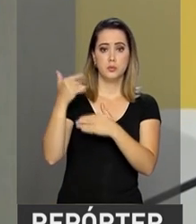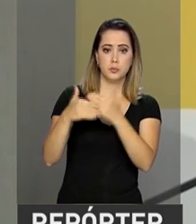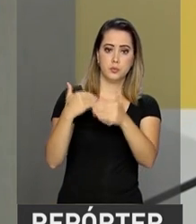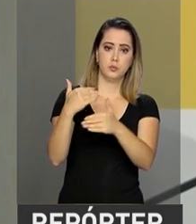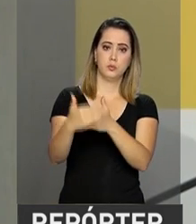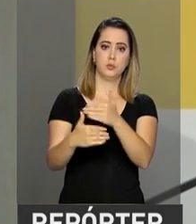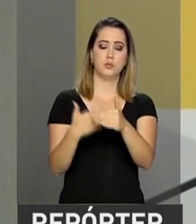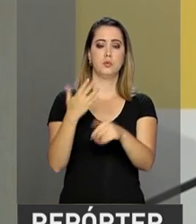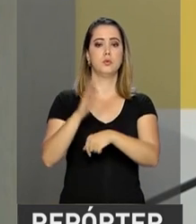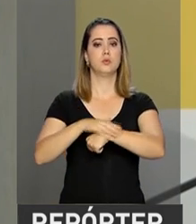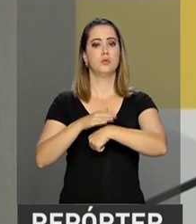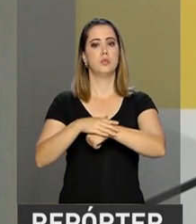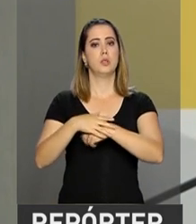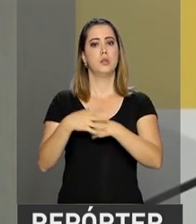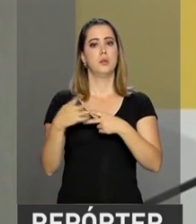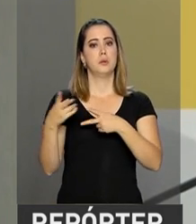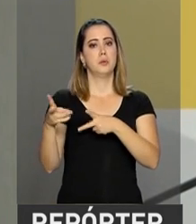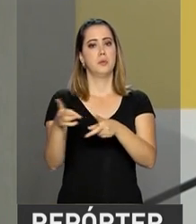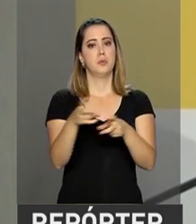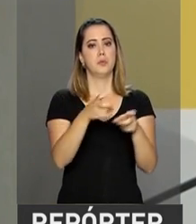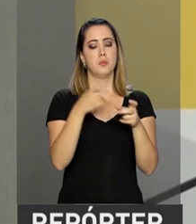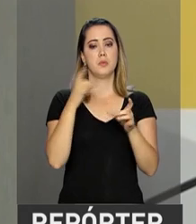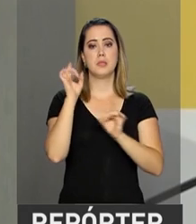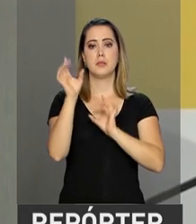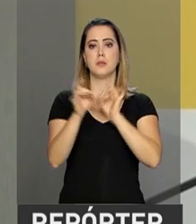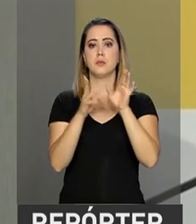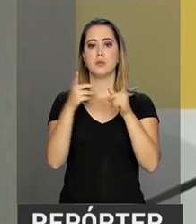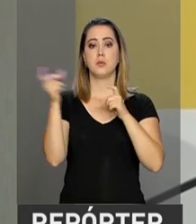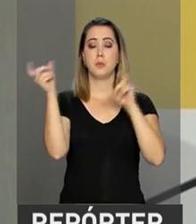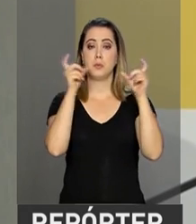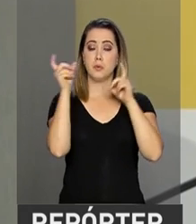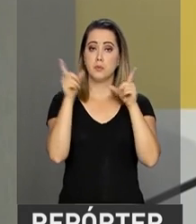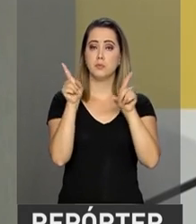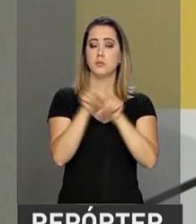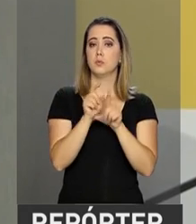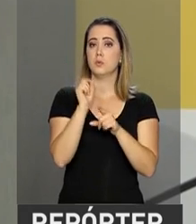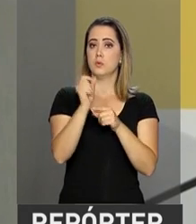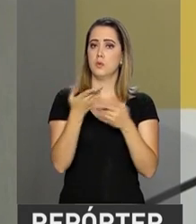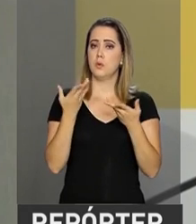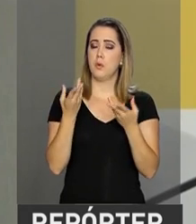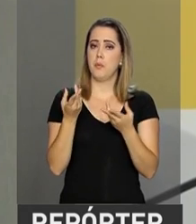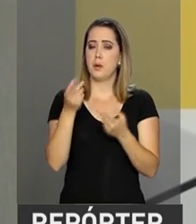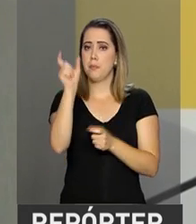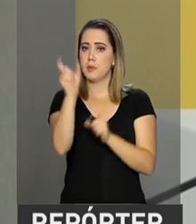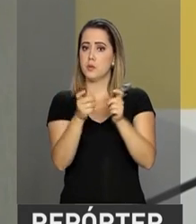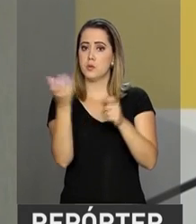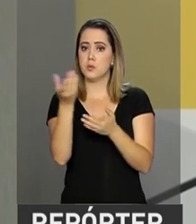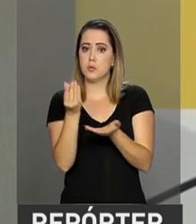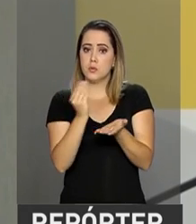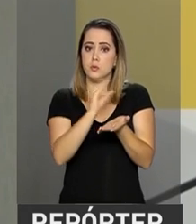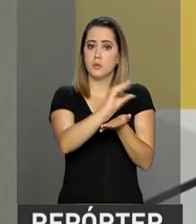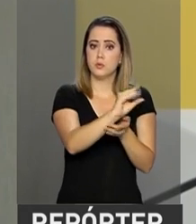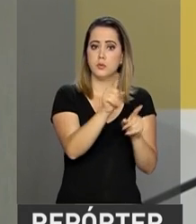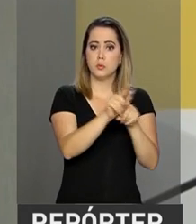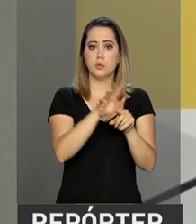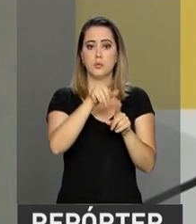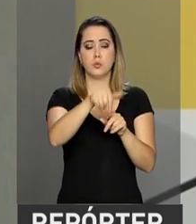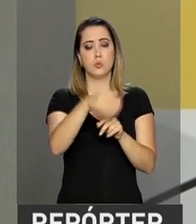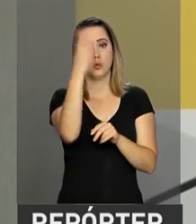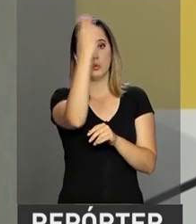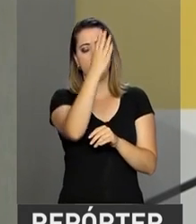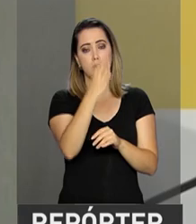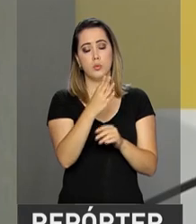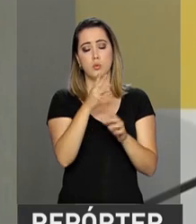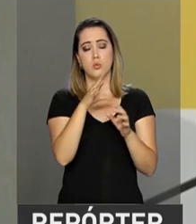características que o tornam especialmente atrativo para investidores de todas as partes do mundo